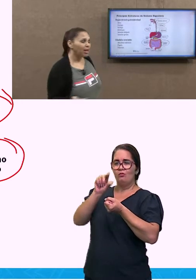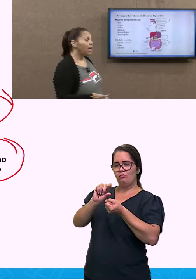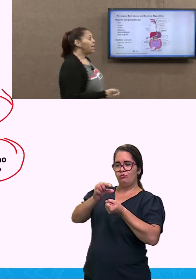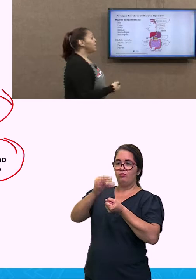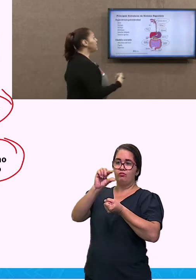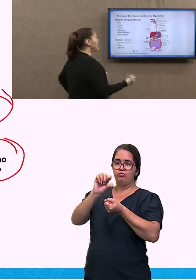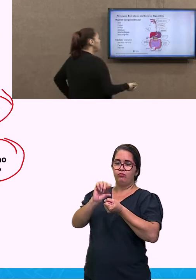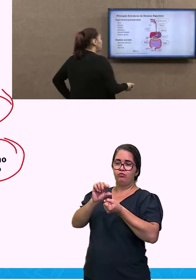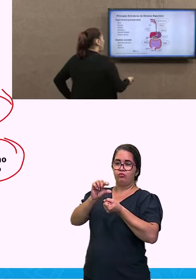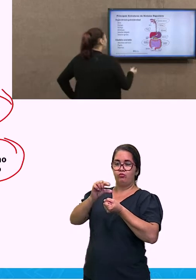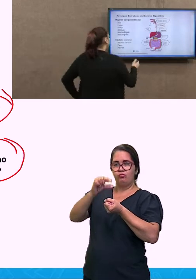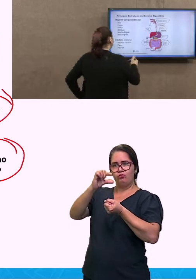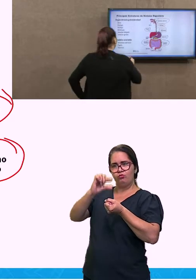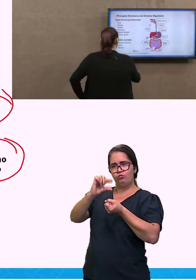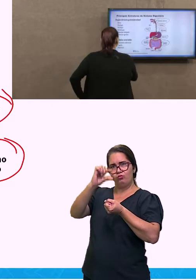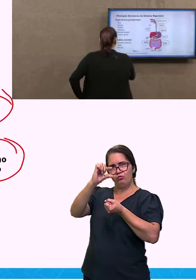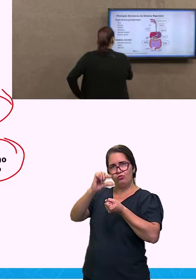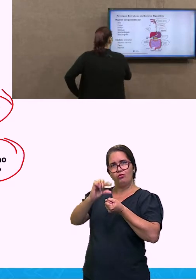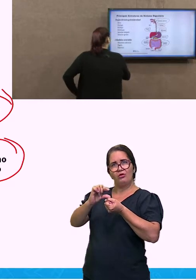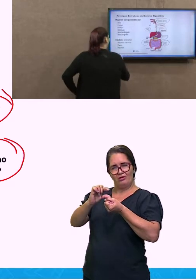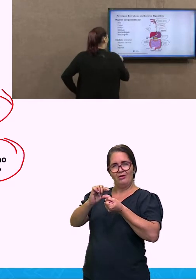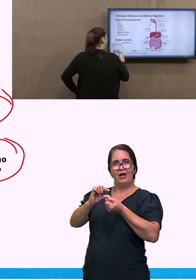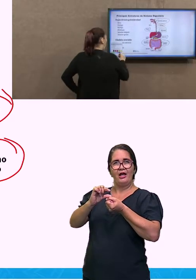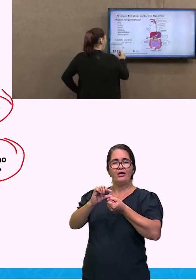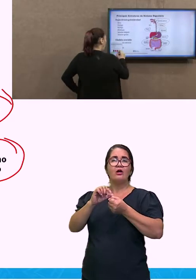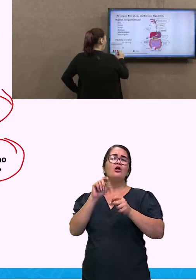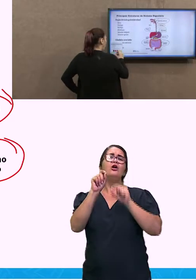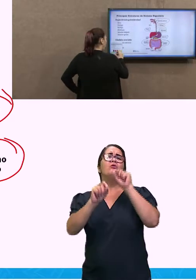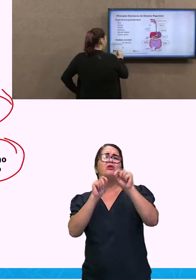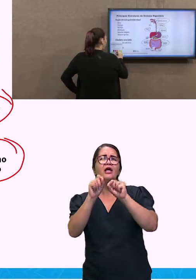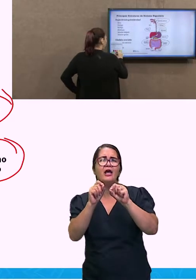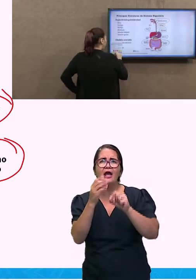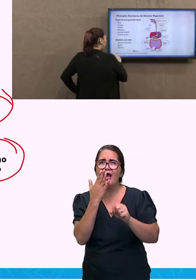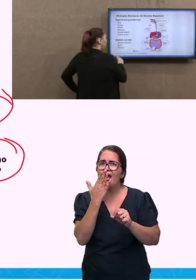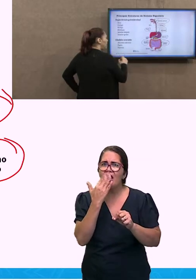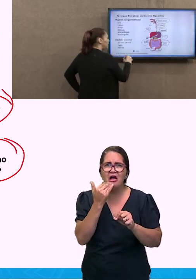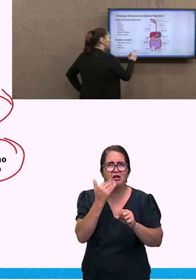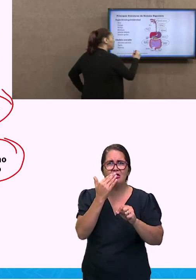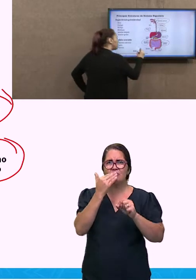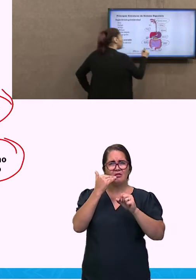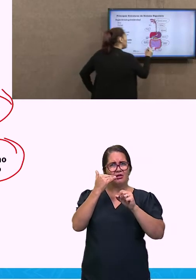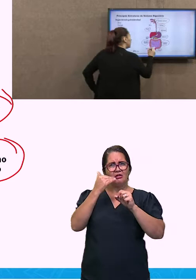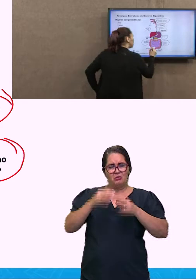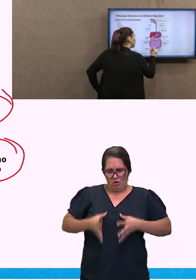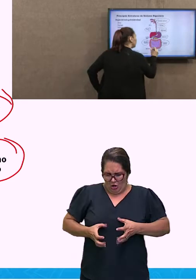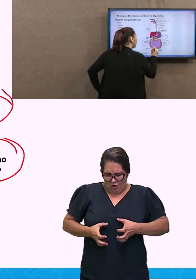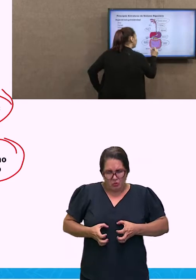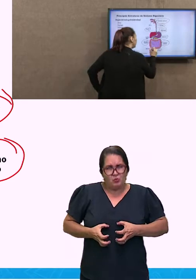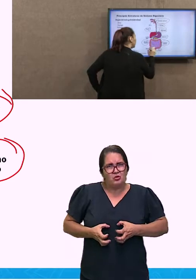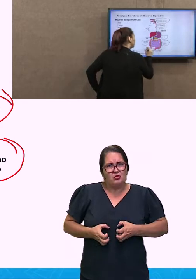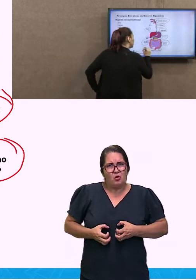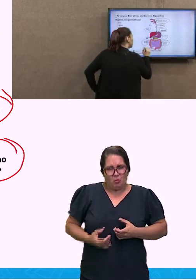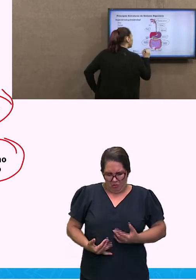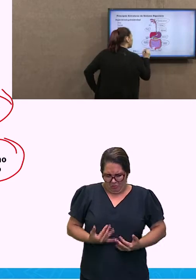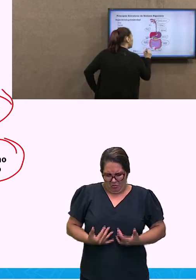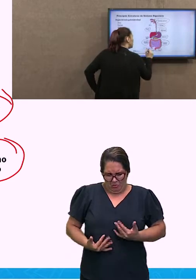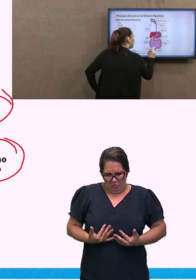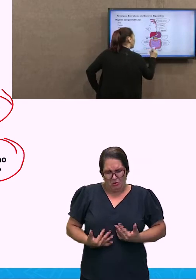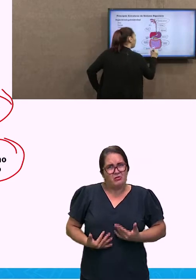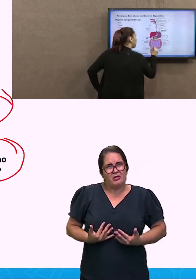organismo. E nós temos uma pequena